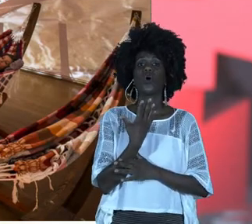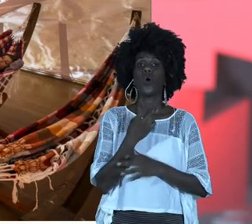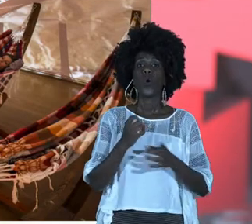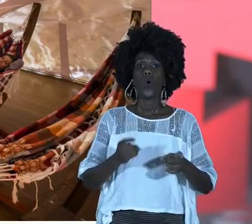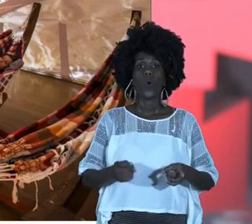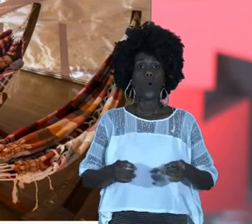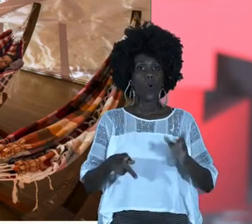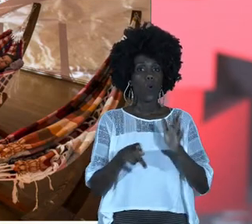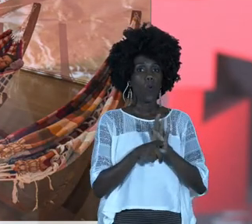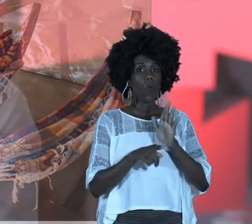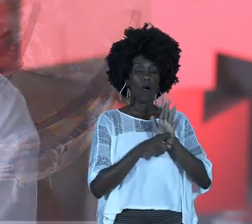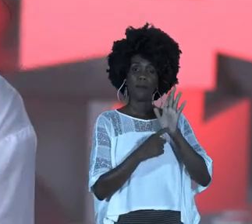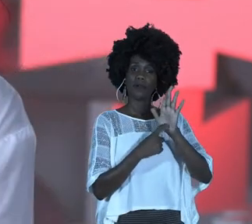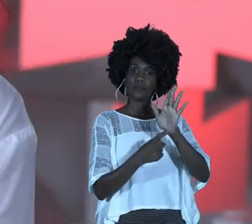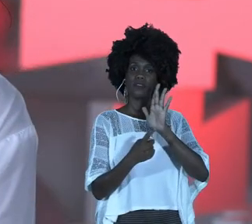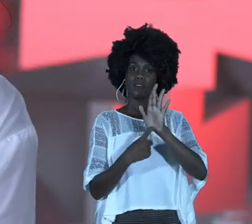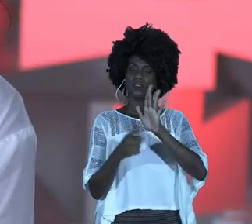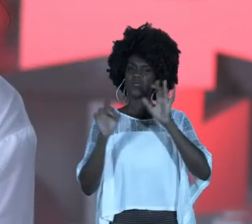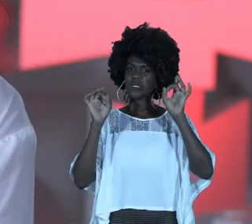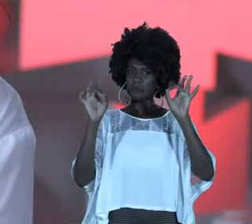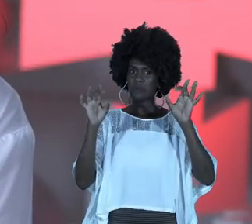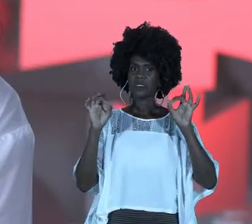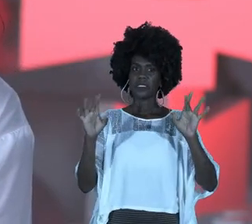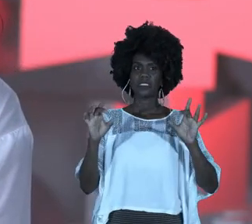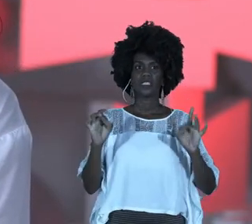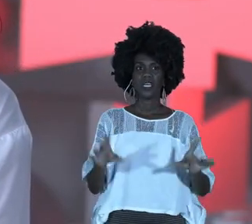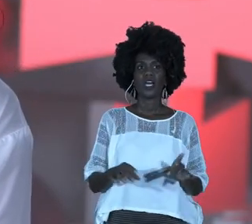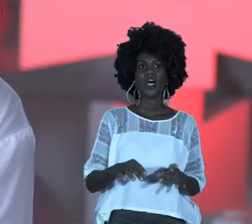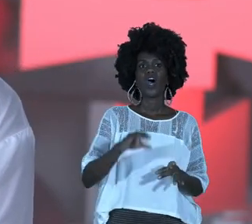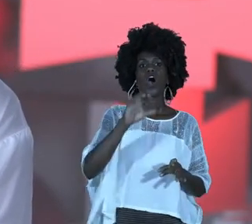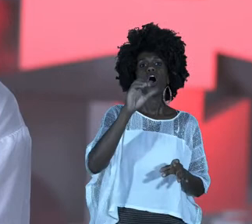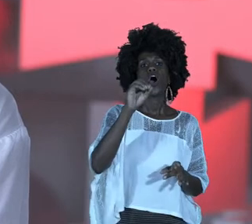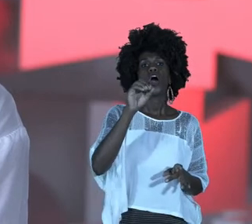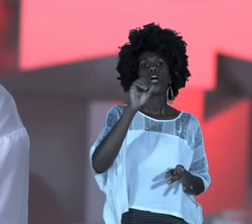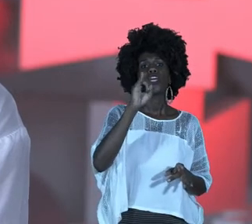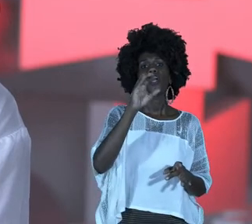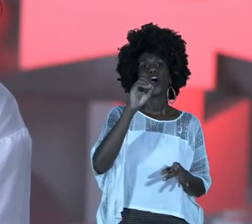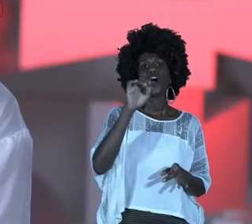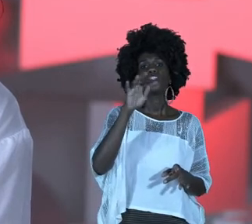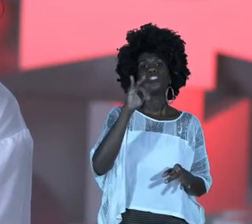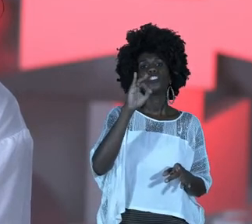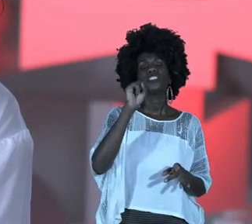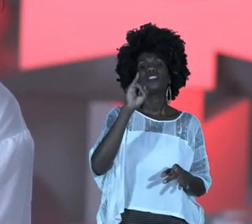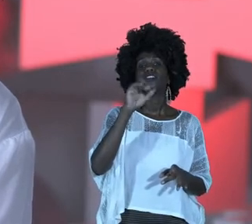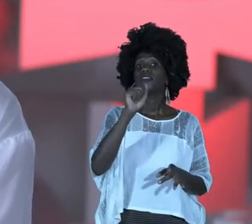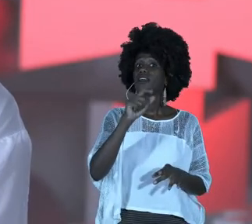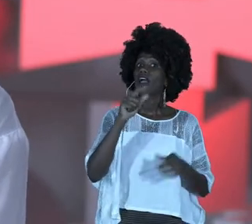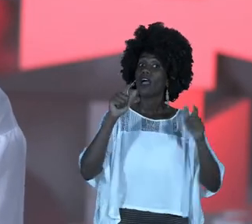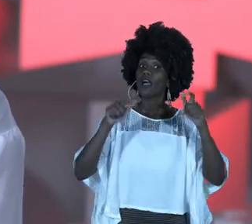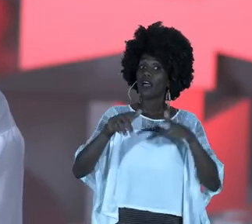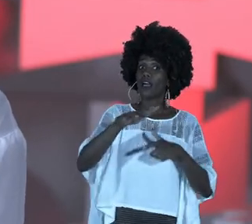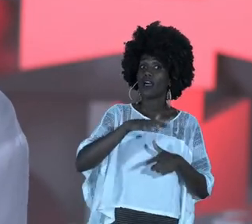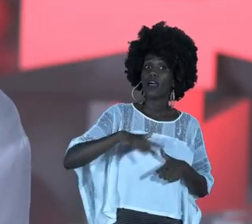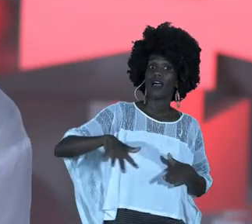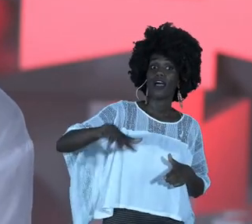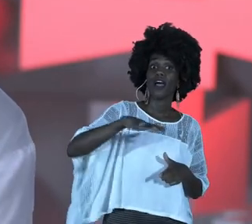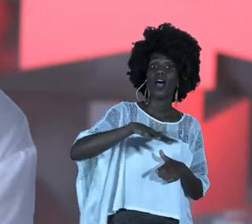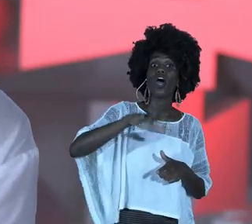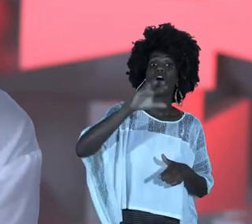edificação especial para Otsika, com várias salas, e uma das salas é a